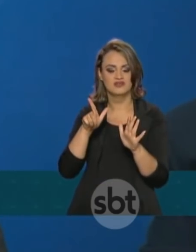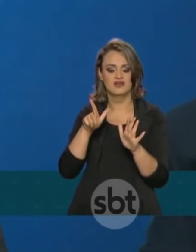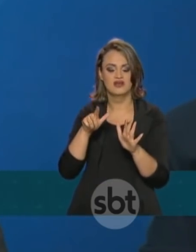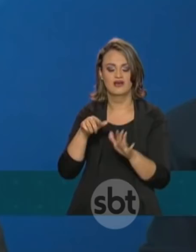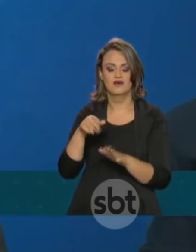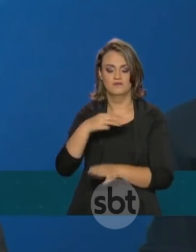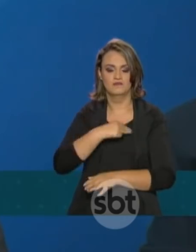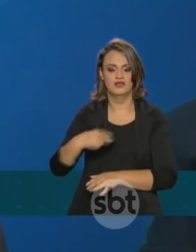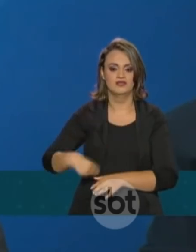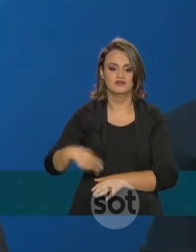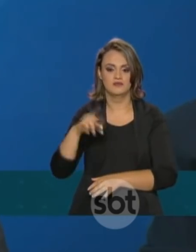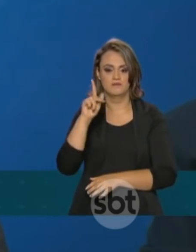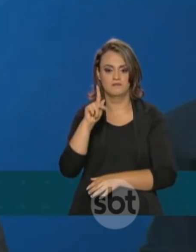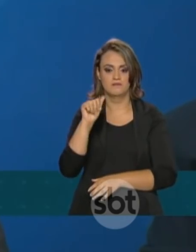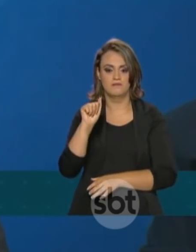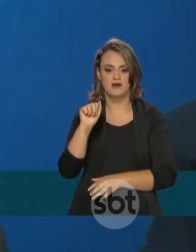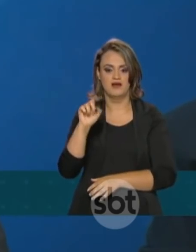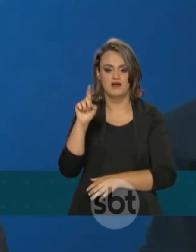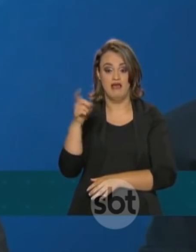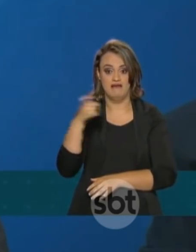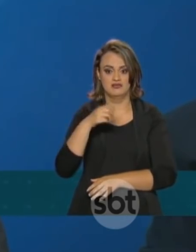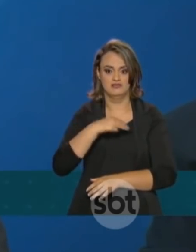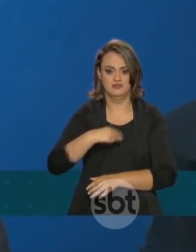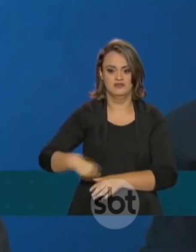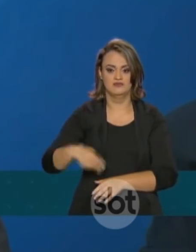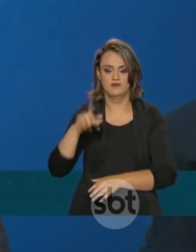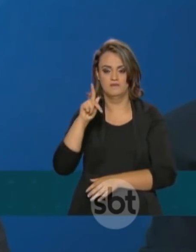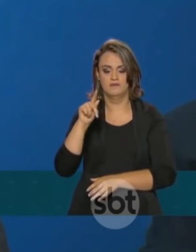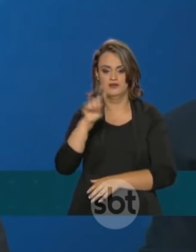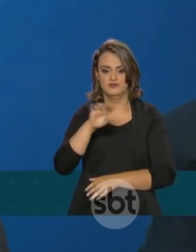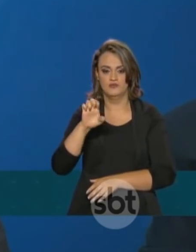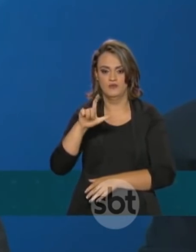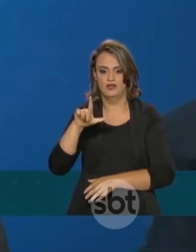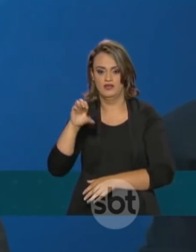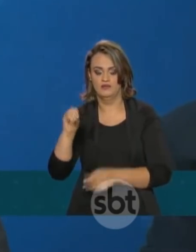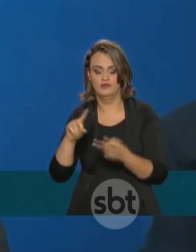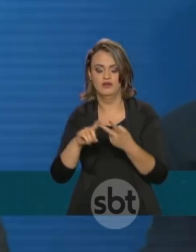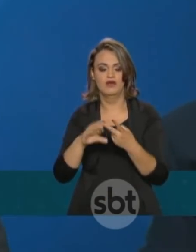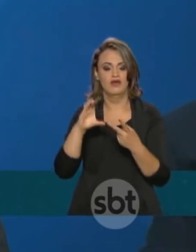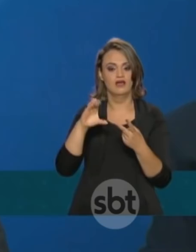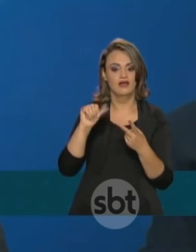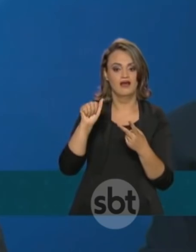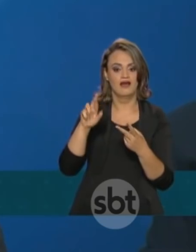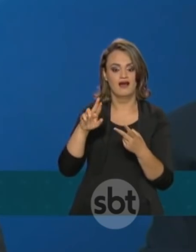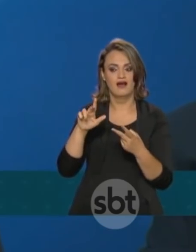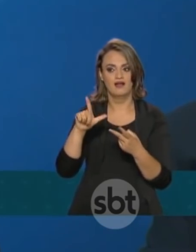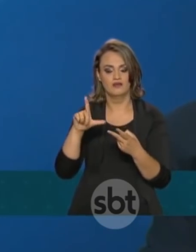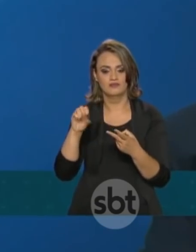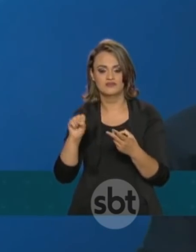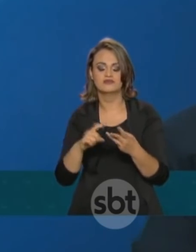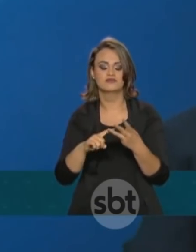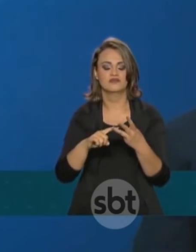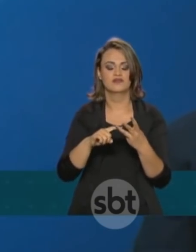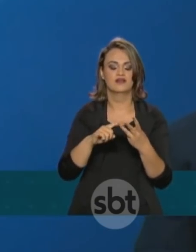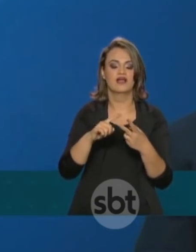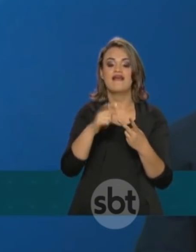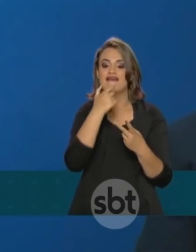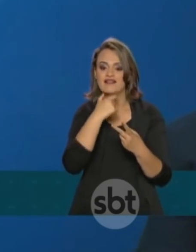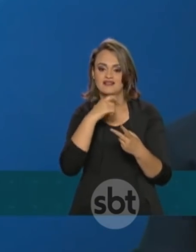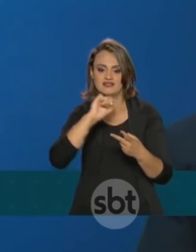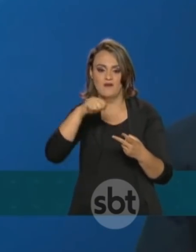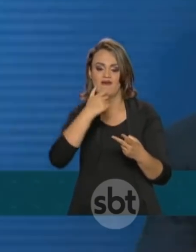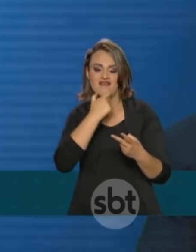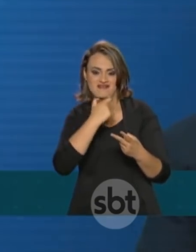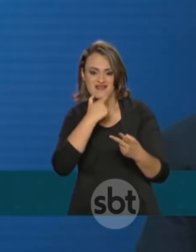Queiroga, Eduardo Pazuello, e do antecessor também do Carlos França, Ernesto Araújo, que trabalharam e